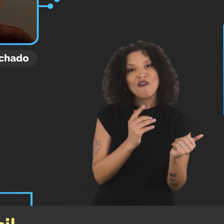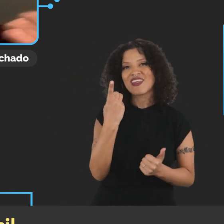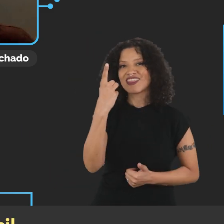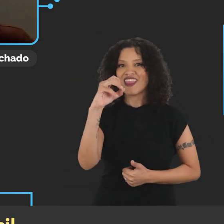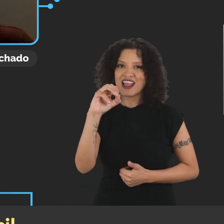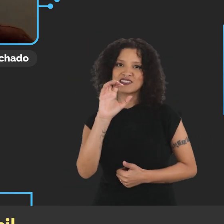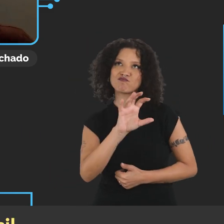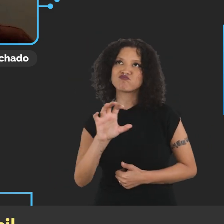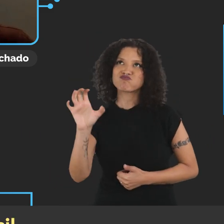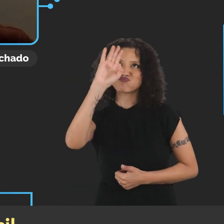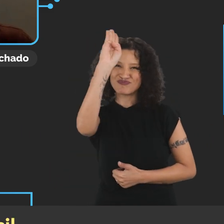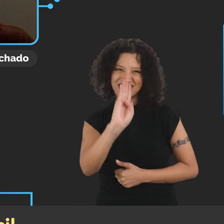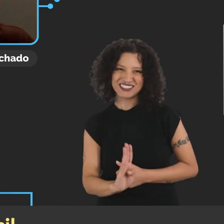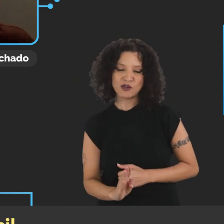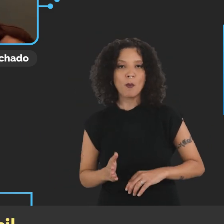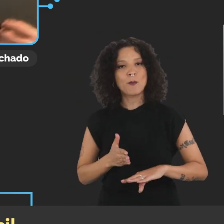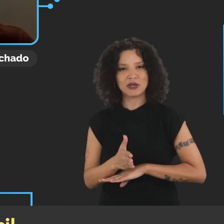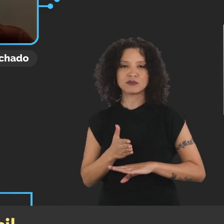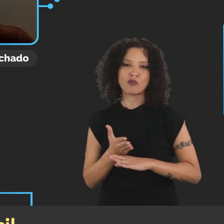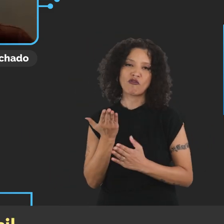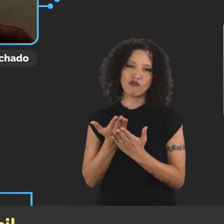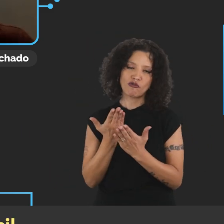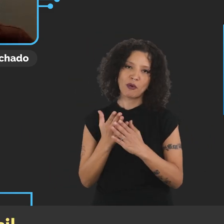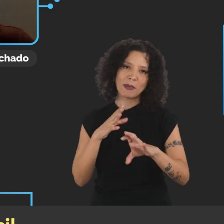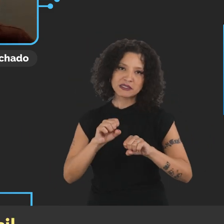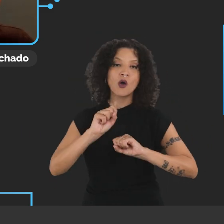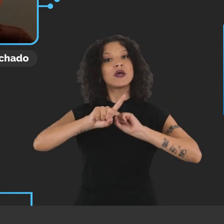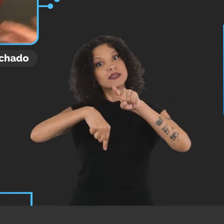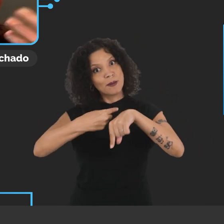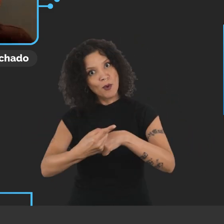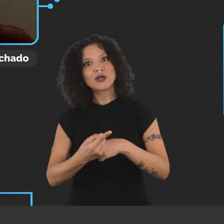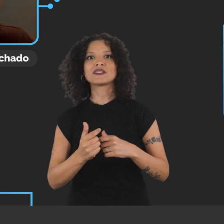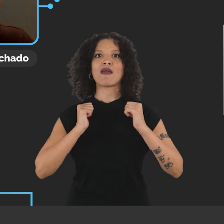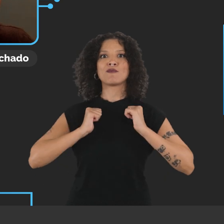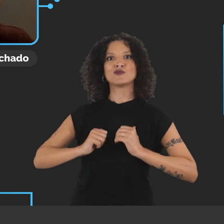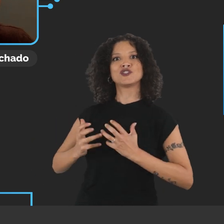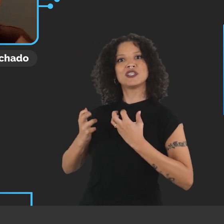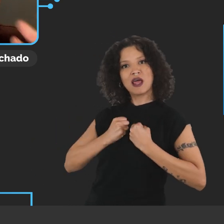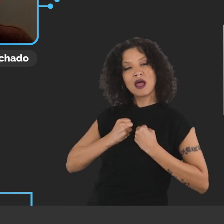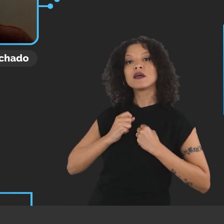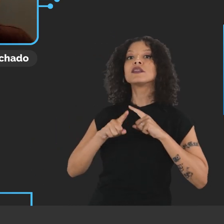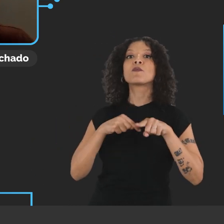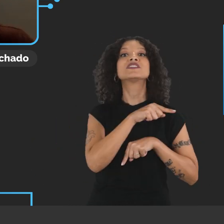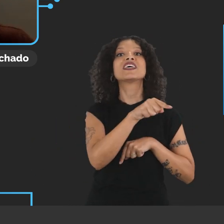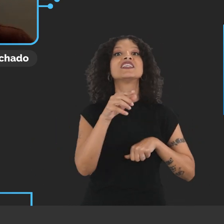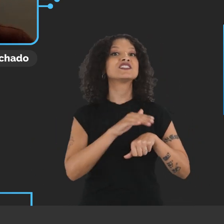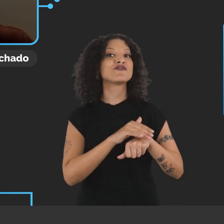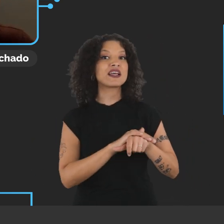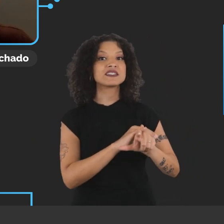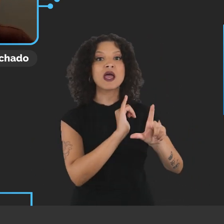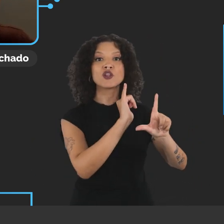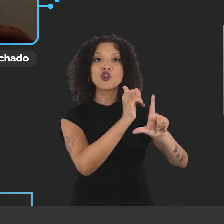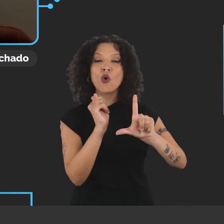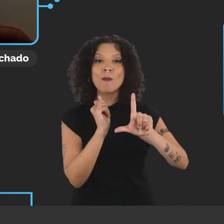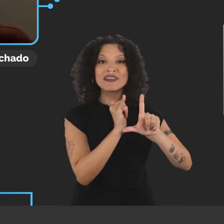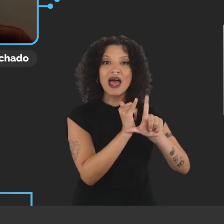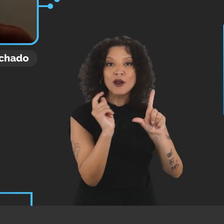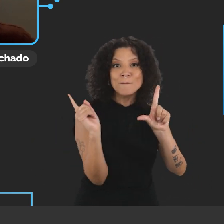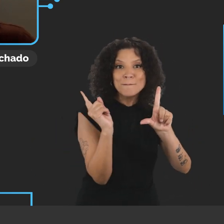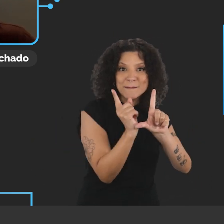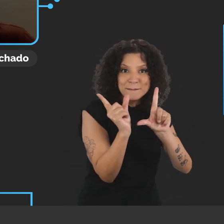jovens espalhados pelo Brasil, que participaram das nossas formações, depois receberam as mochilas e produziram 10 mini